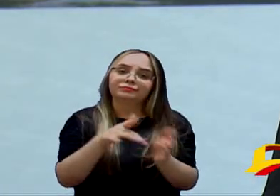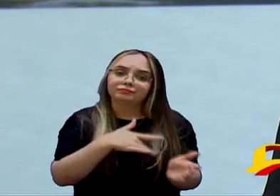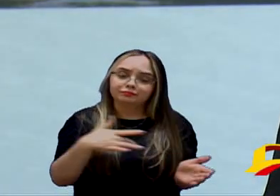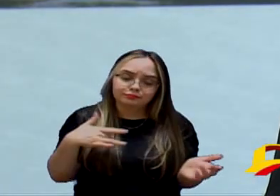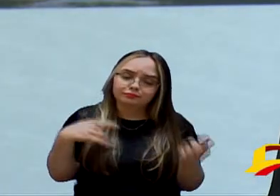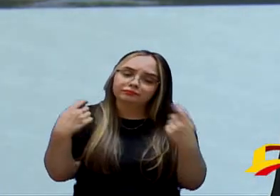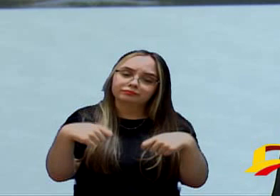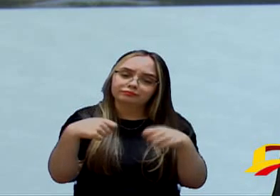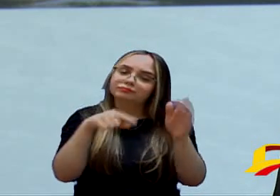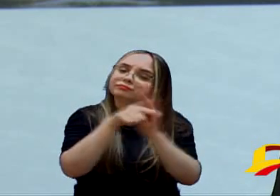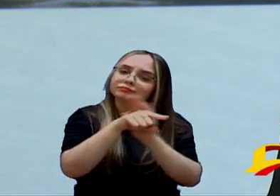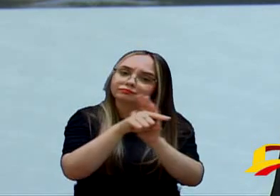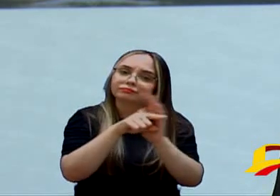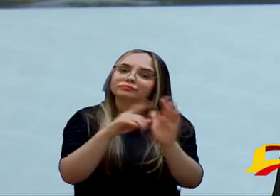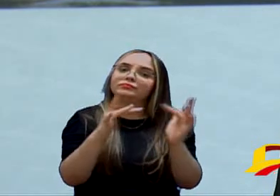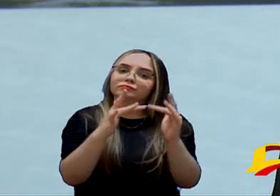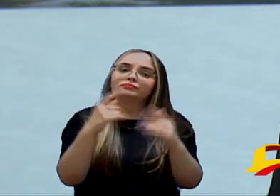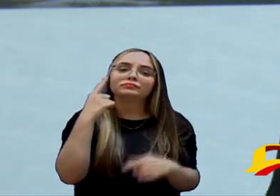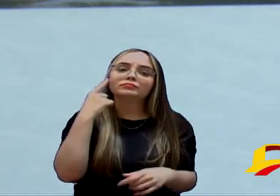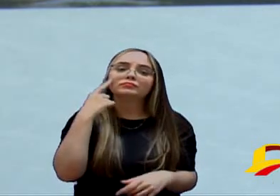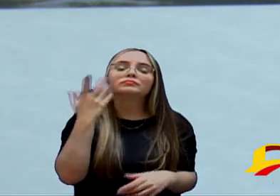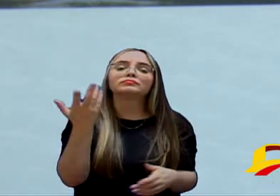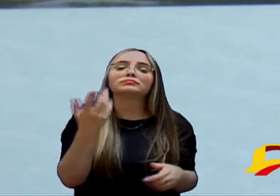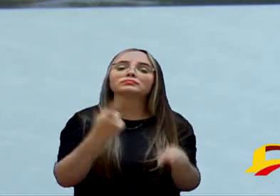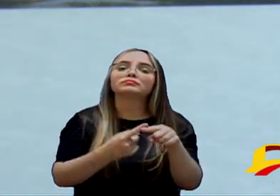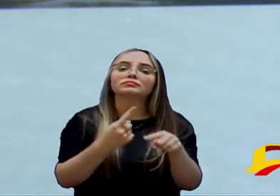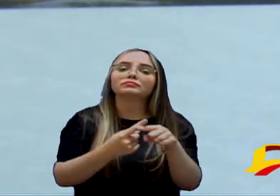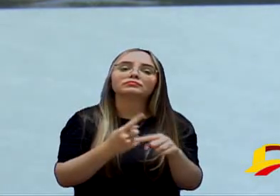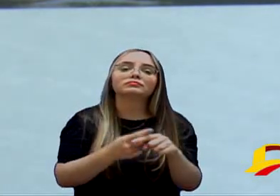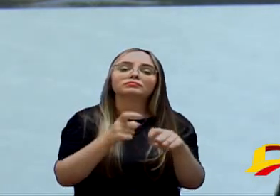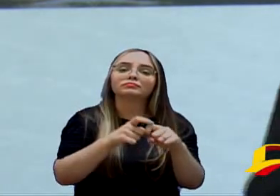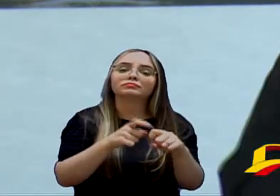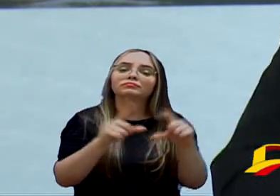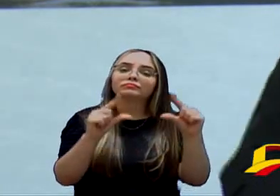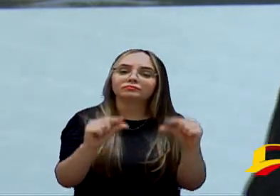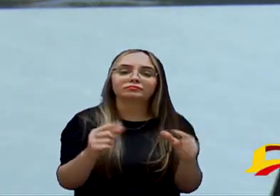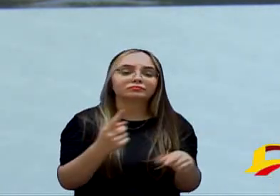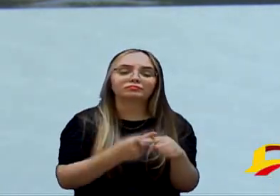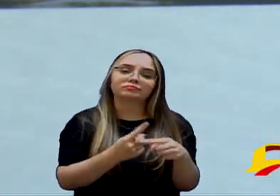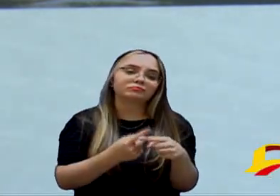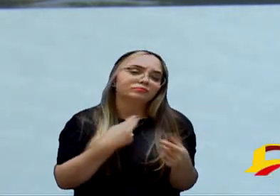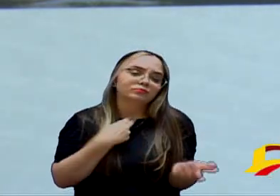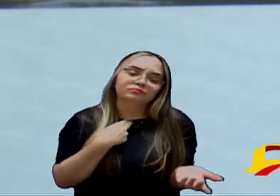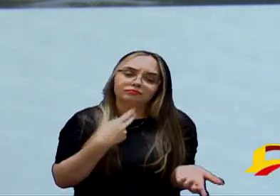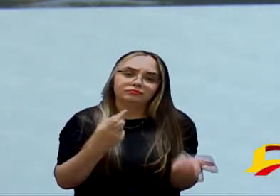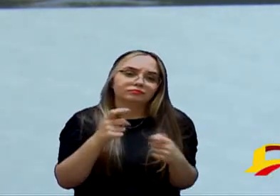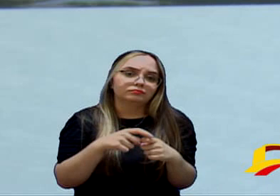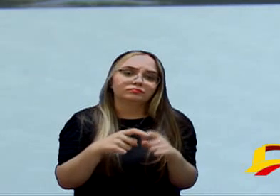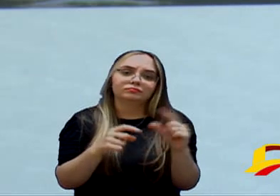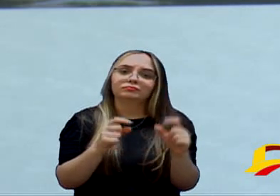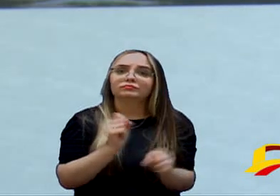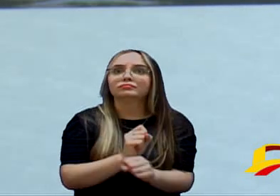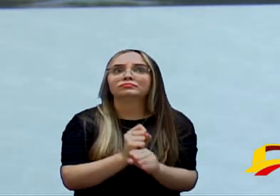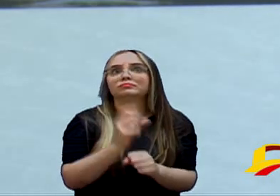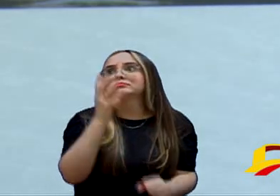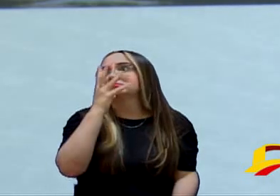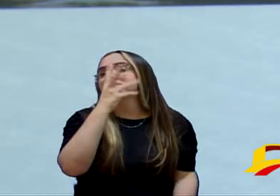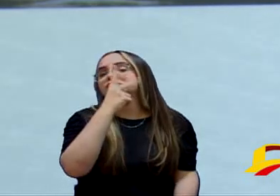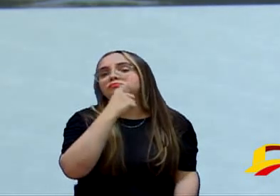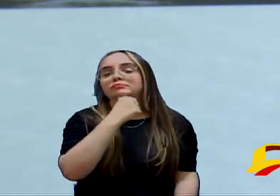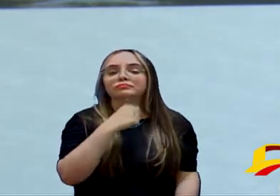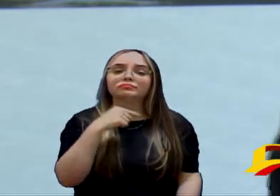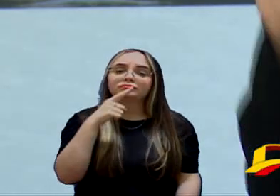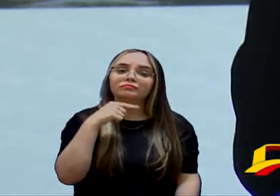entrar em contato possa verificar o que tá acontecendo porque é inadmissível nós temos pessoas